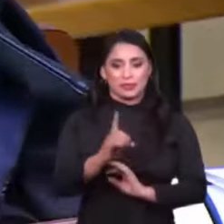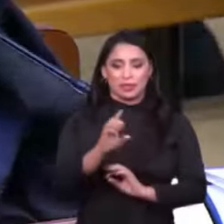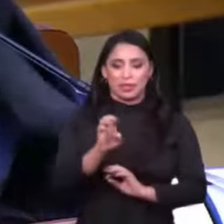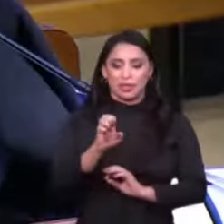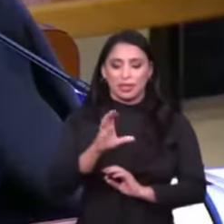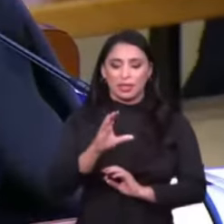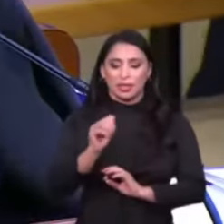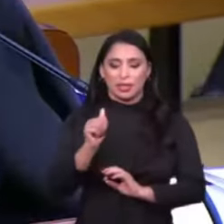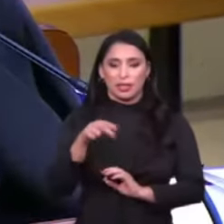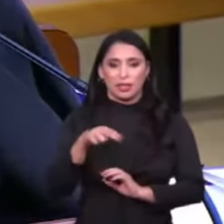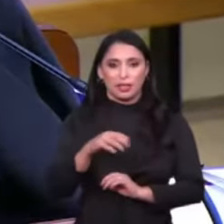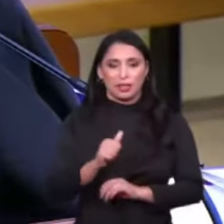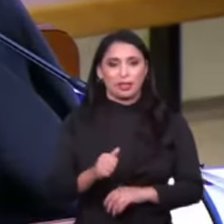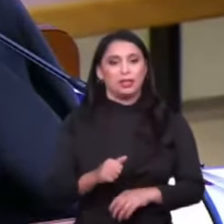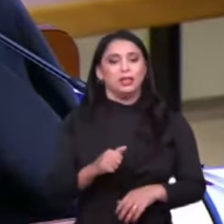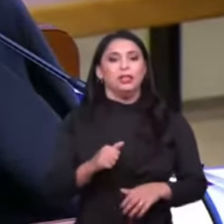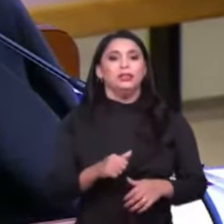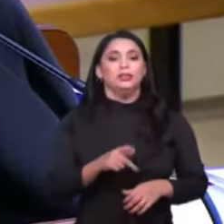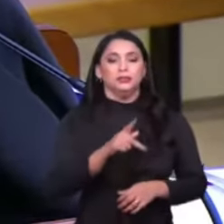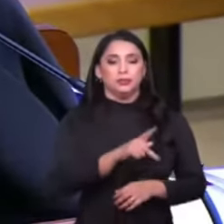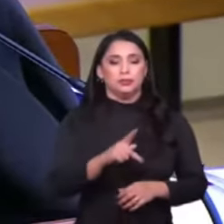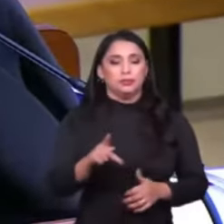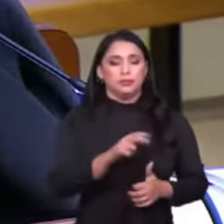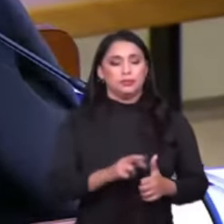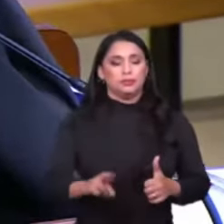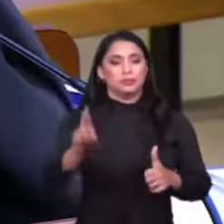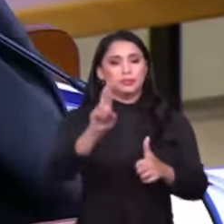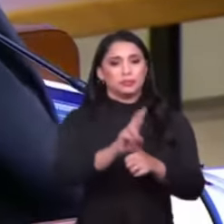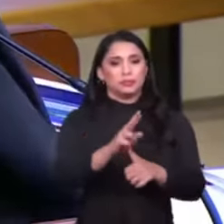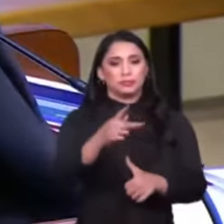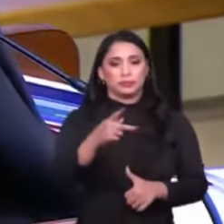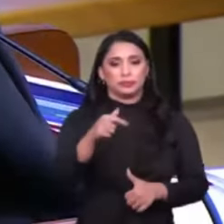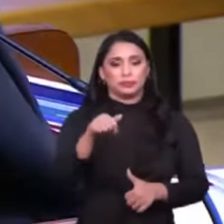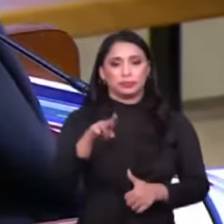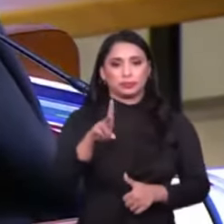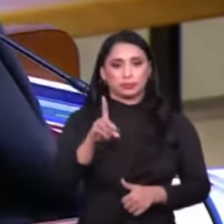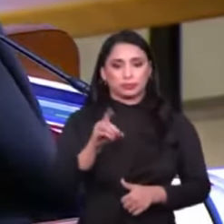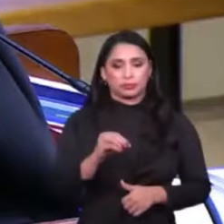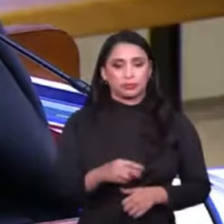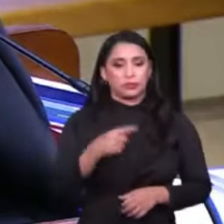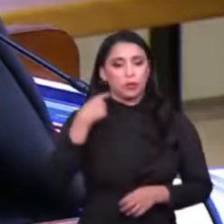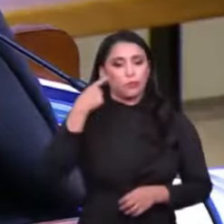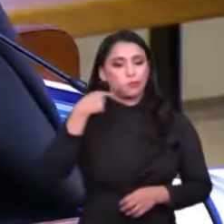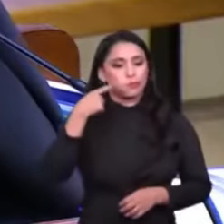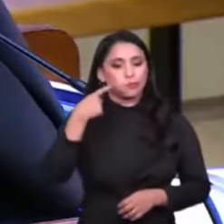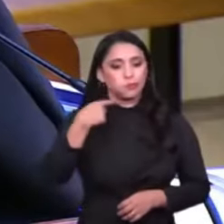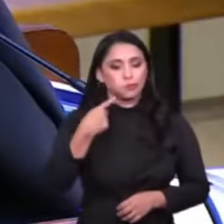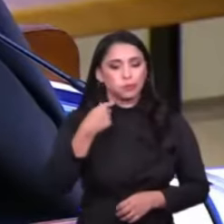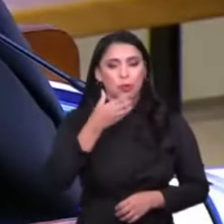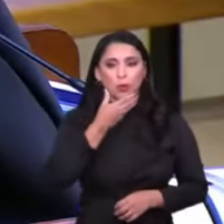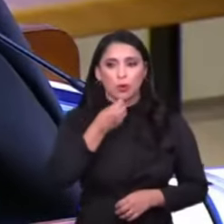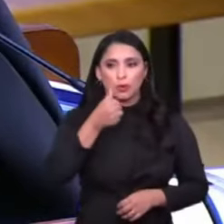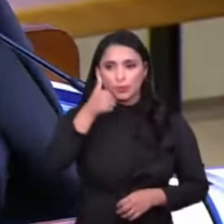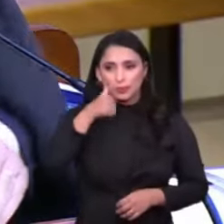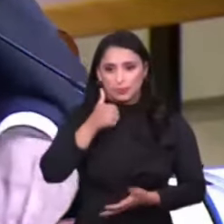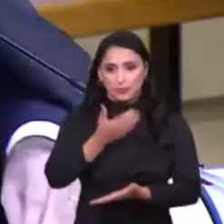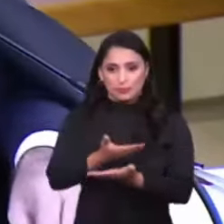ao professor Paulo Boneblanco, procurador-geral da República, senhores advogados, senhoras advogadas,